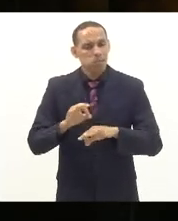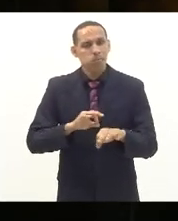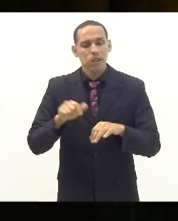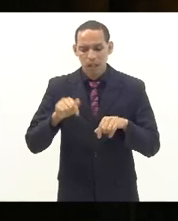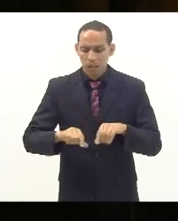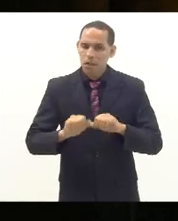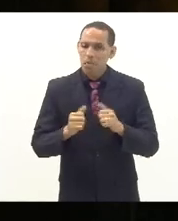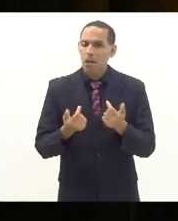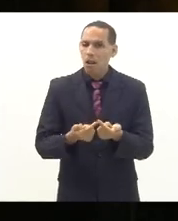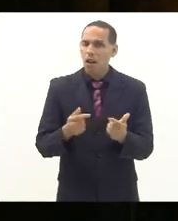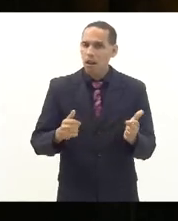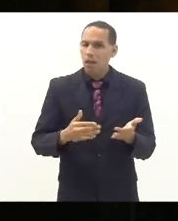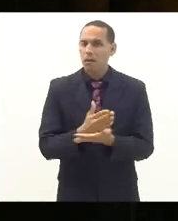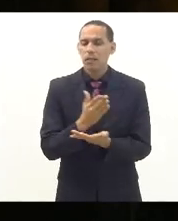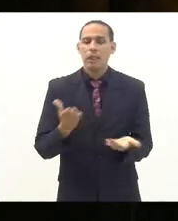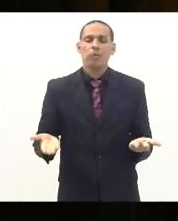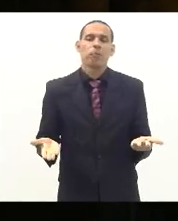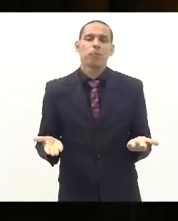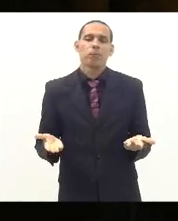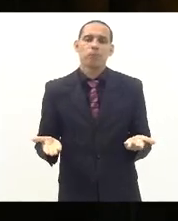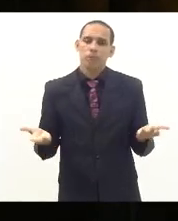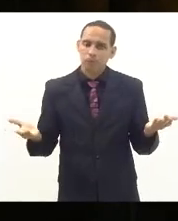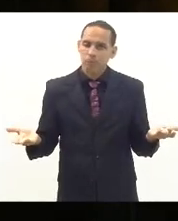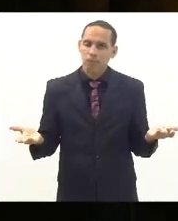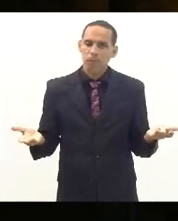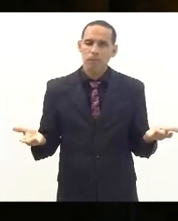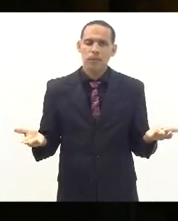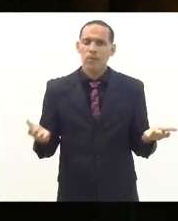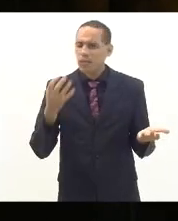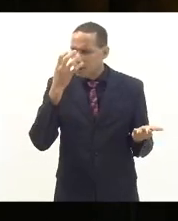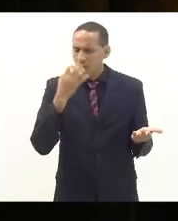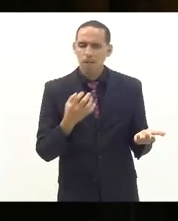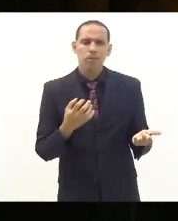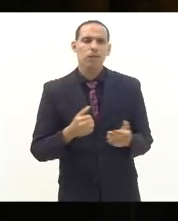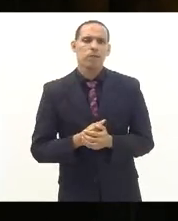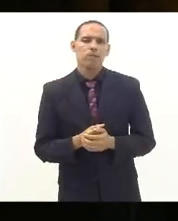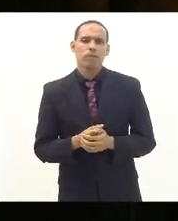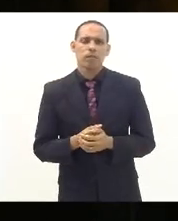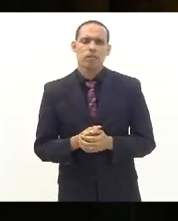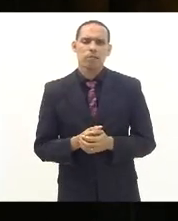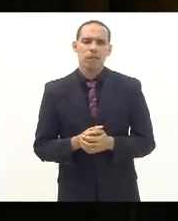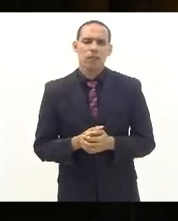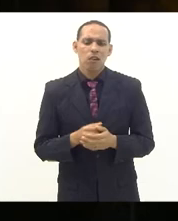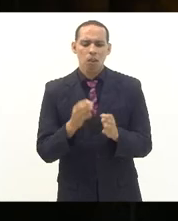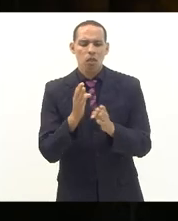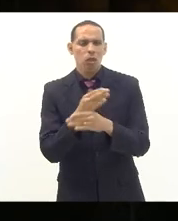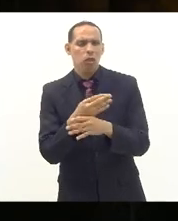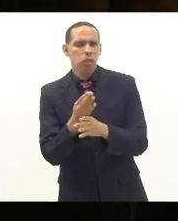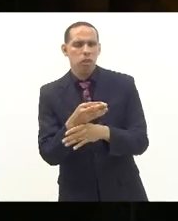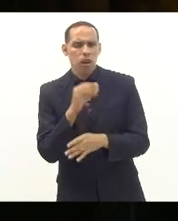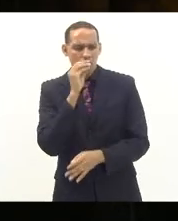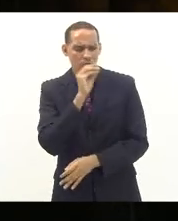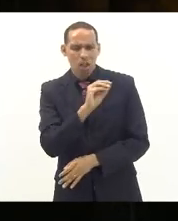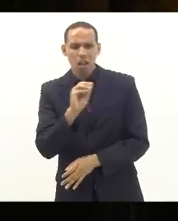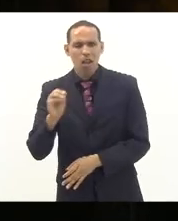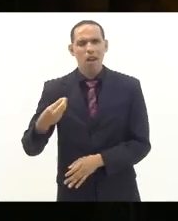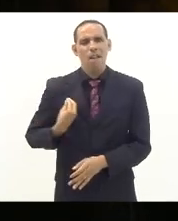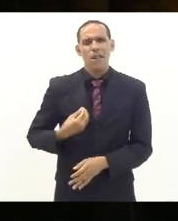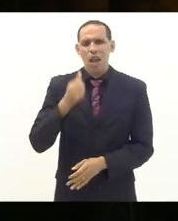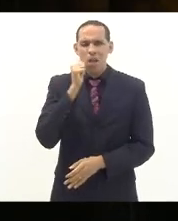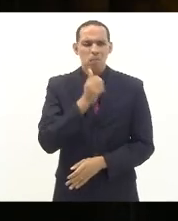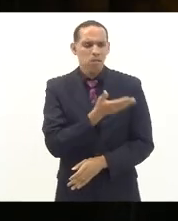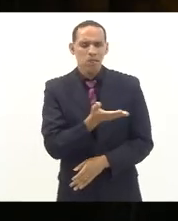casa inclusive aprovou bom então é muito sério a negligência do governo diante da vida dessas mulheres